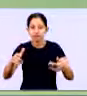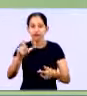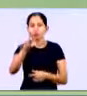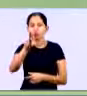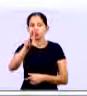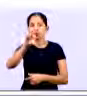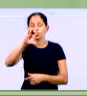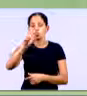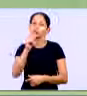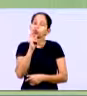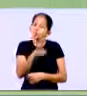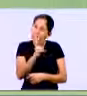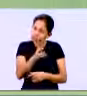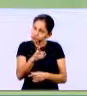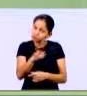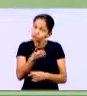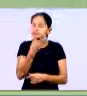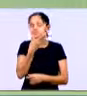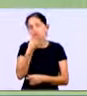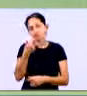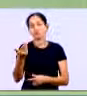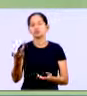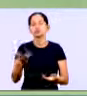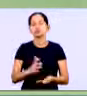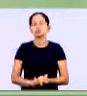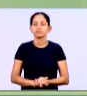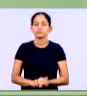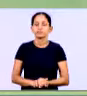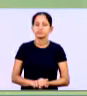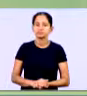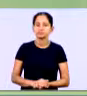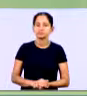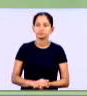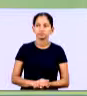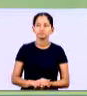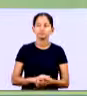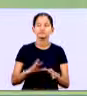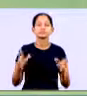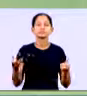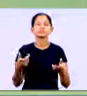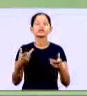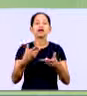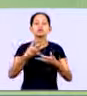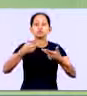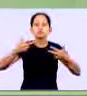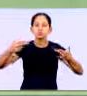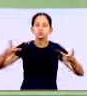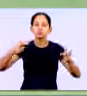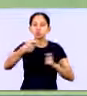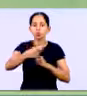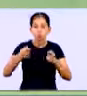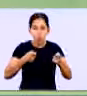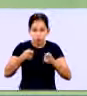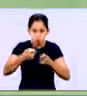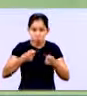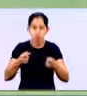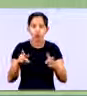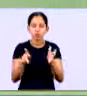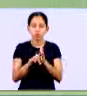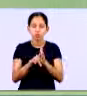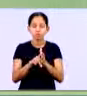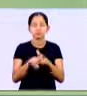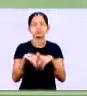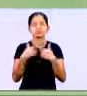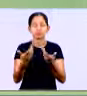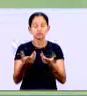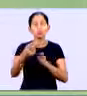A gente explicou isso também nas aulas aqui, tá? Bom, com relação aos controles e os instrumentos de controle, né? Nós temos os